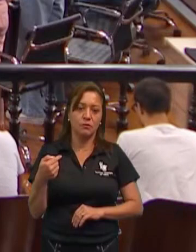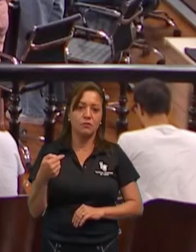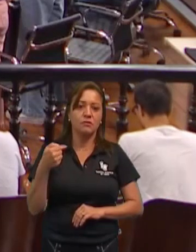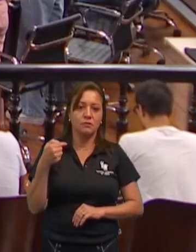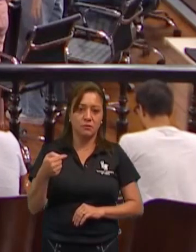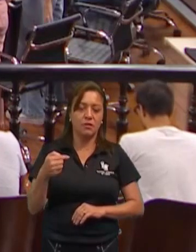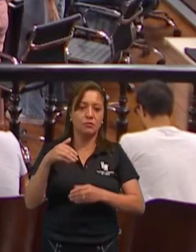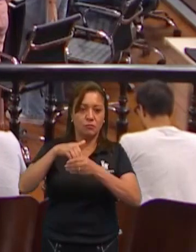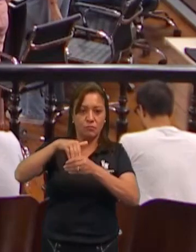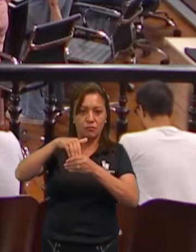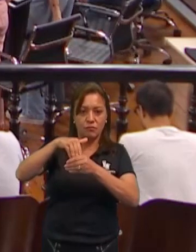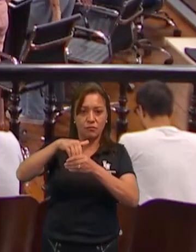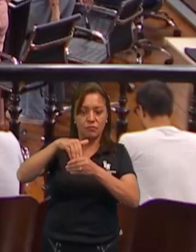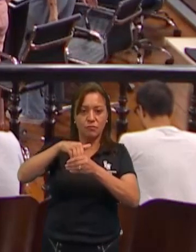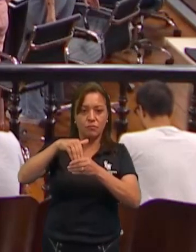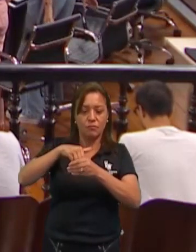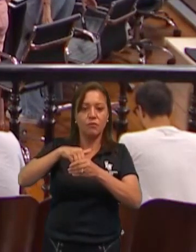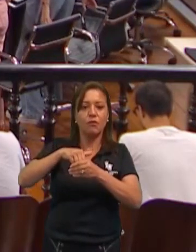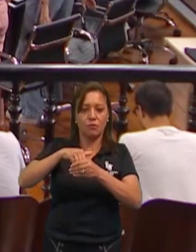7 votos favoráveis,